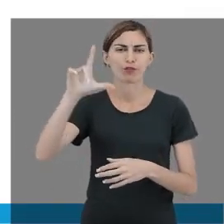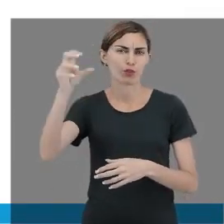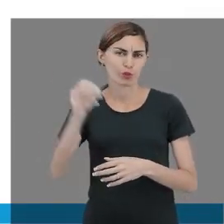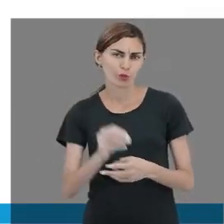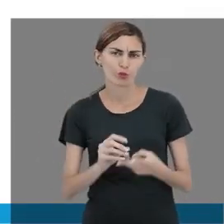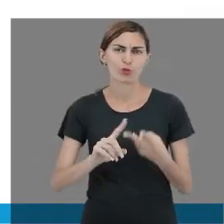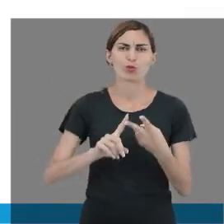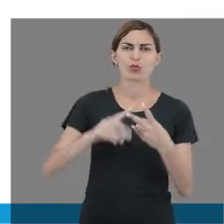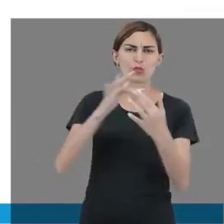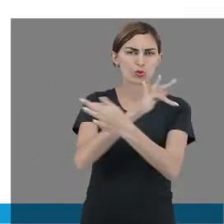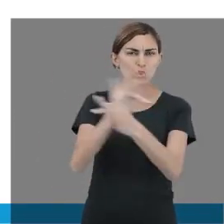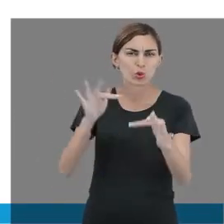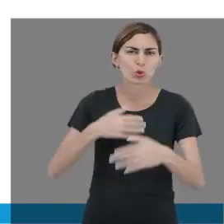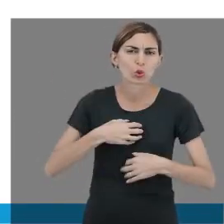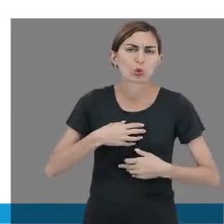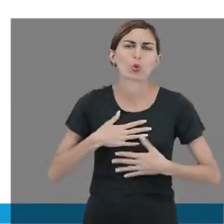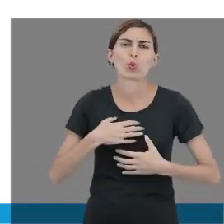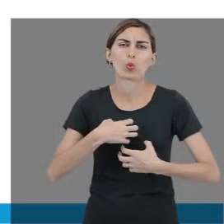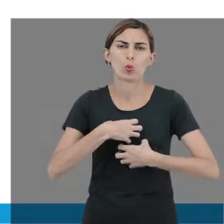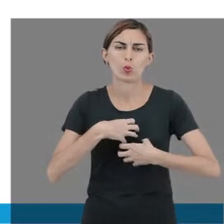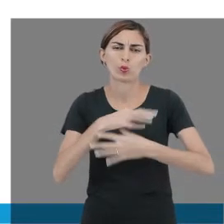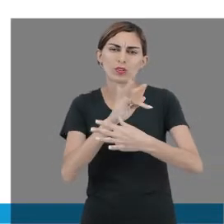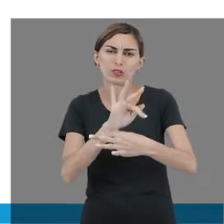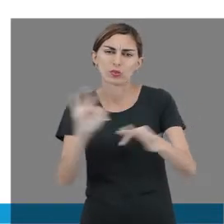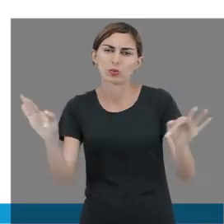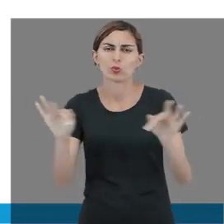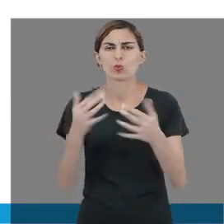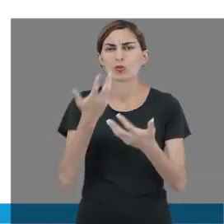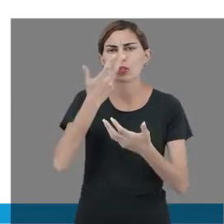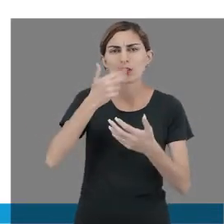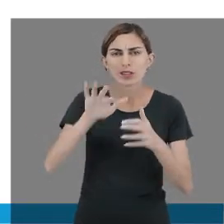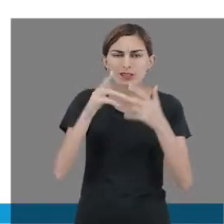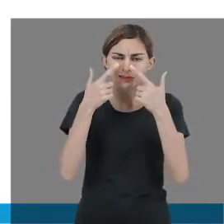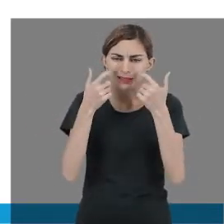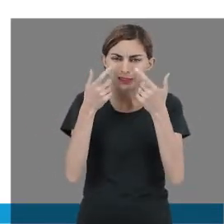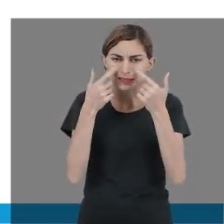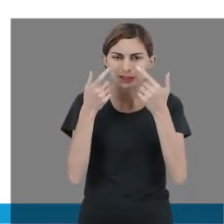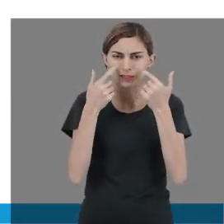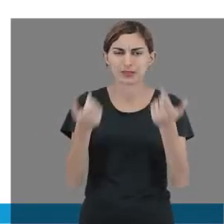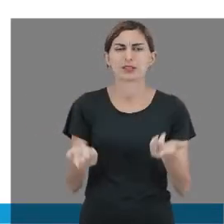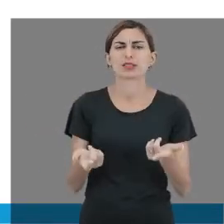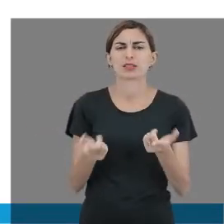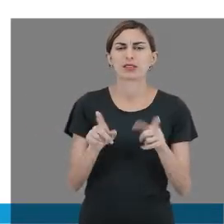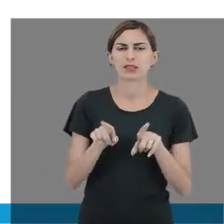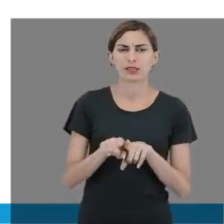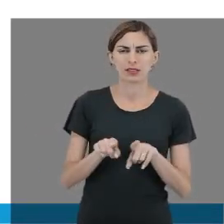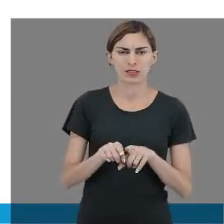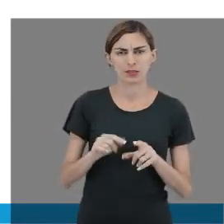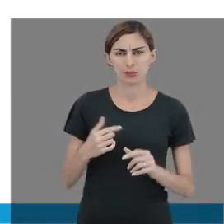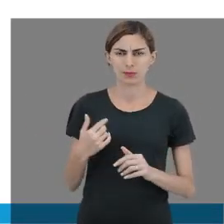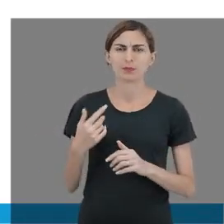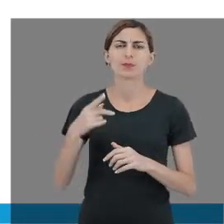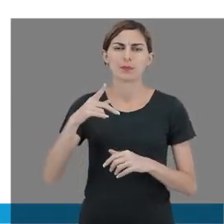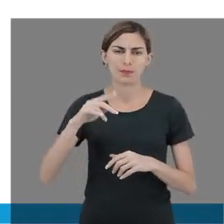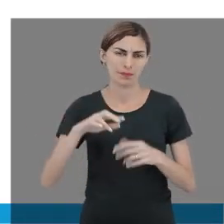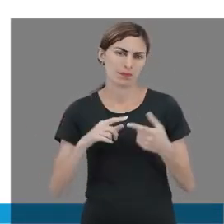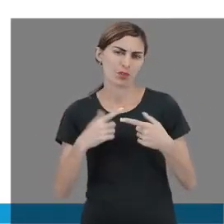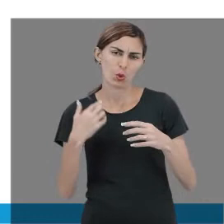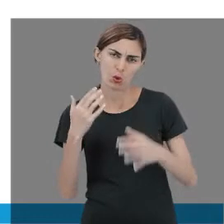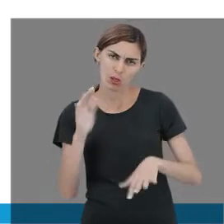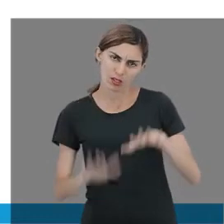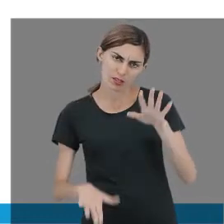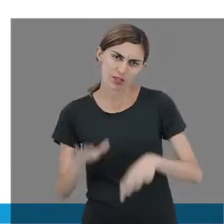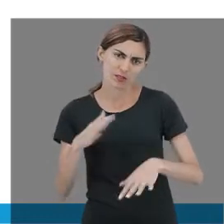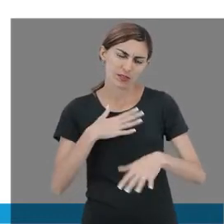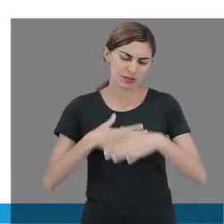dá dor, e essa dor faz com que a criança chore e fique irritada, uma hipertonia já muito precoce, né, pelo comprometimento neurológico das crianças